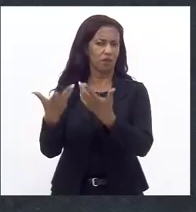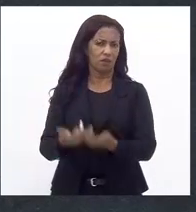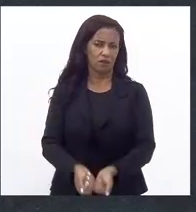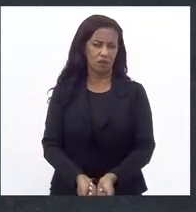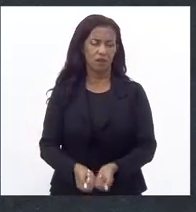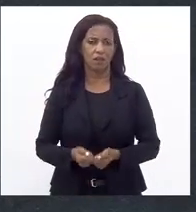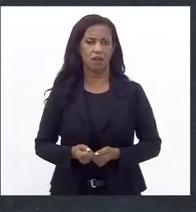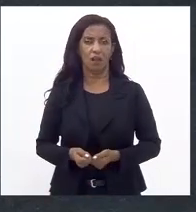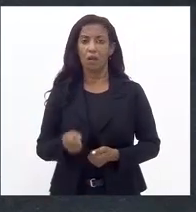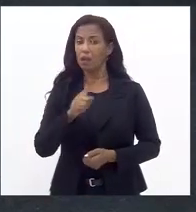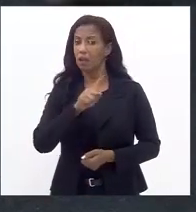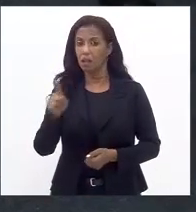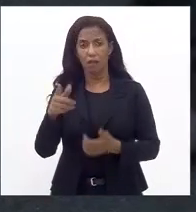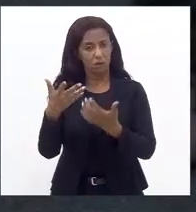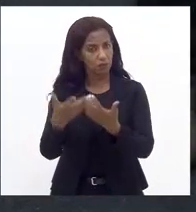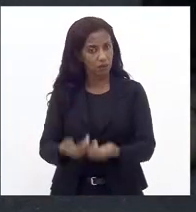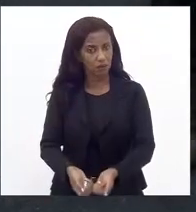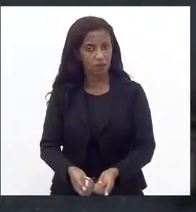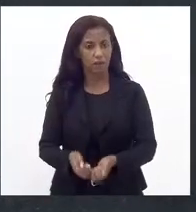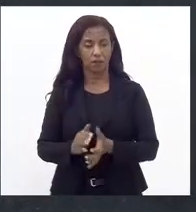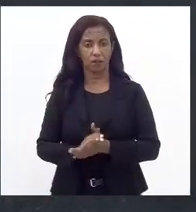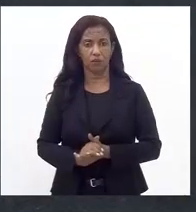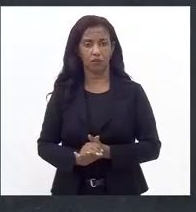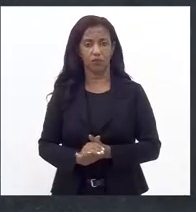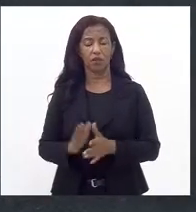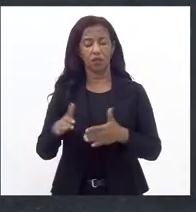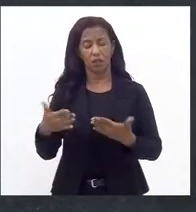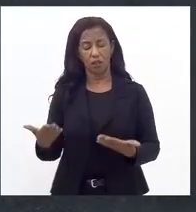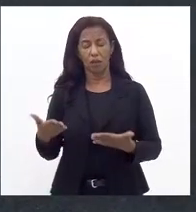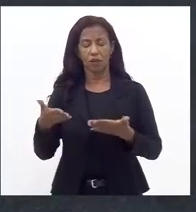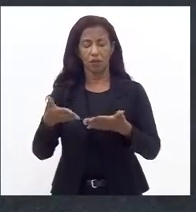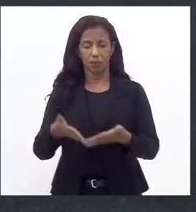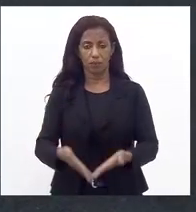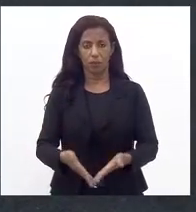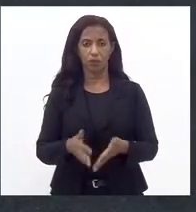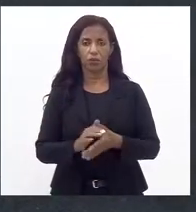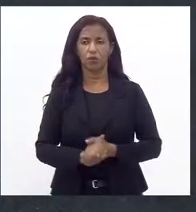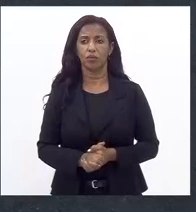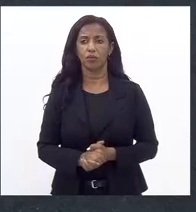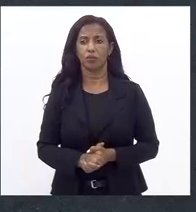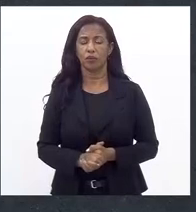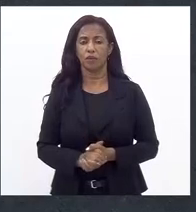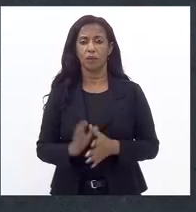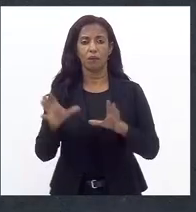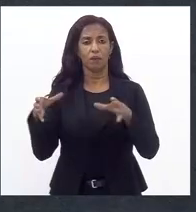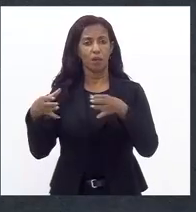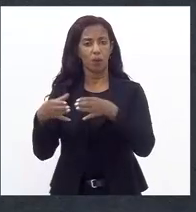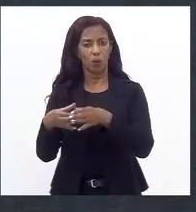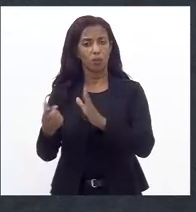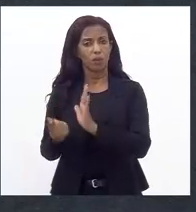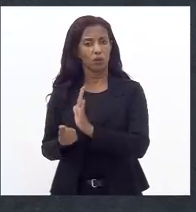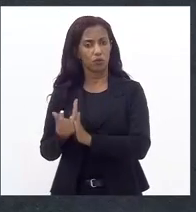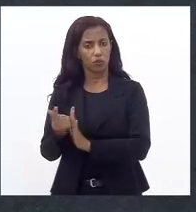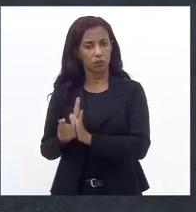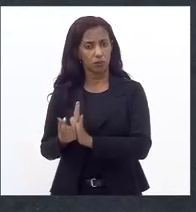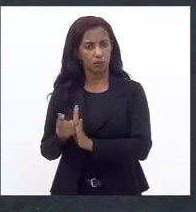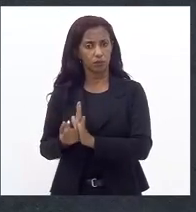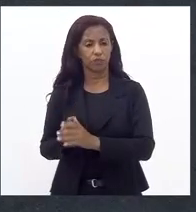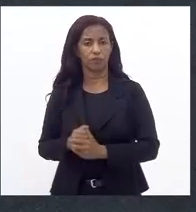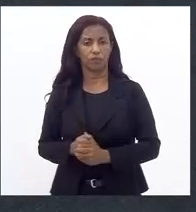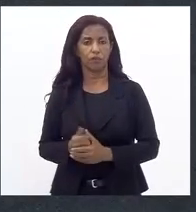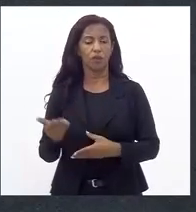e não admitiu então assim por seu presidente pela comissão de tributação